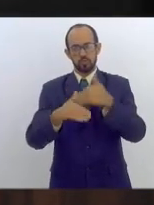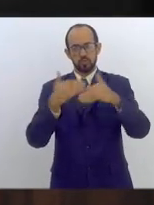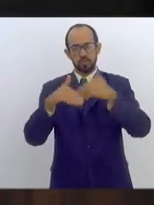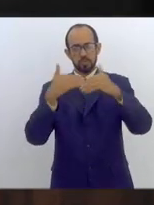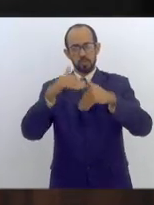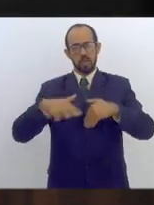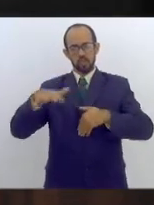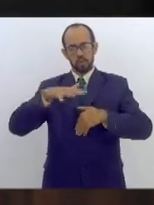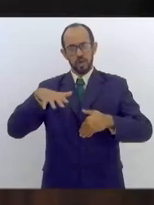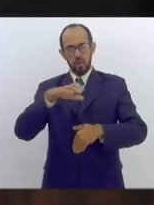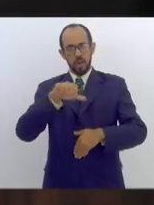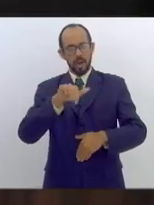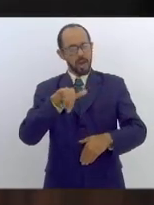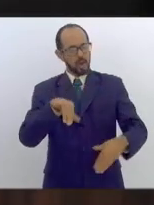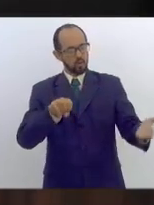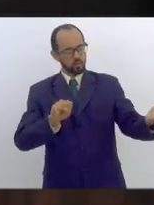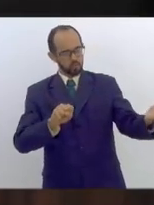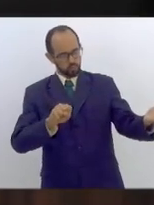Carlos Macedo.